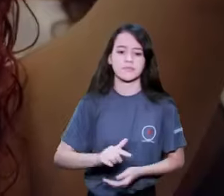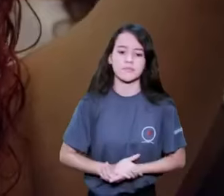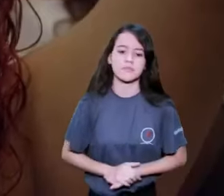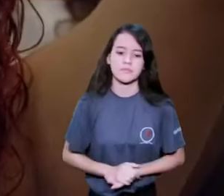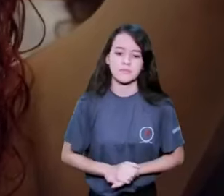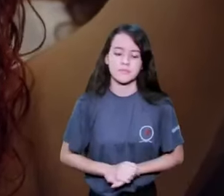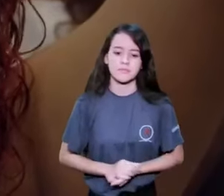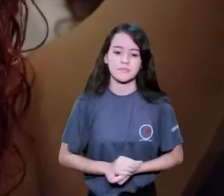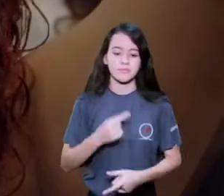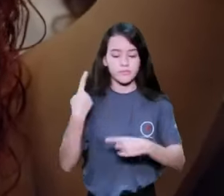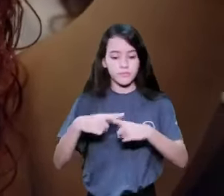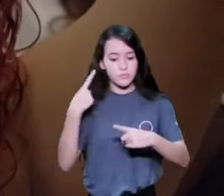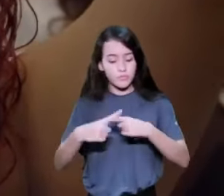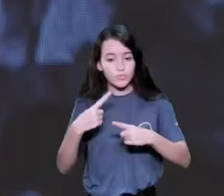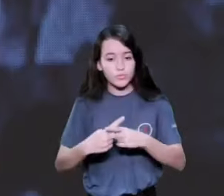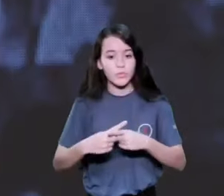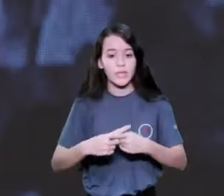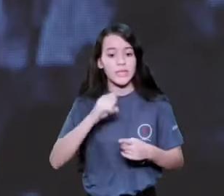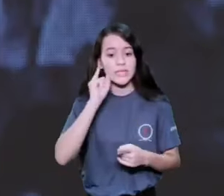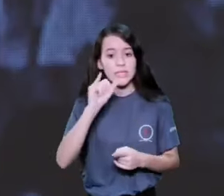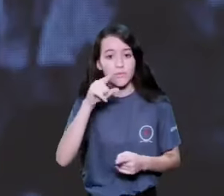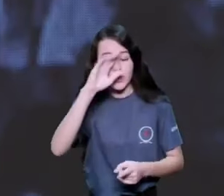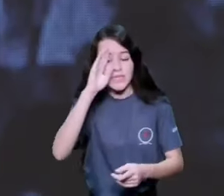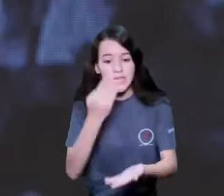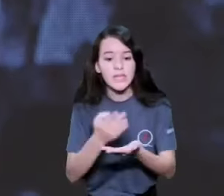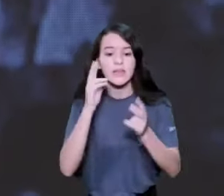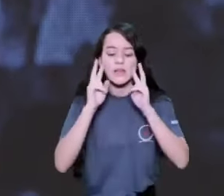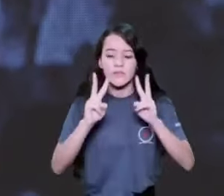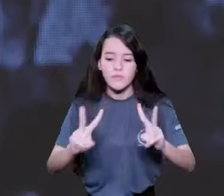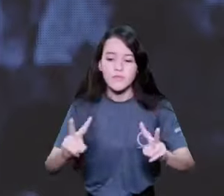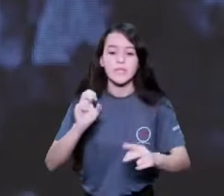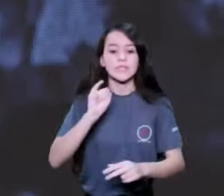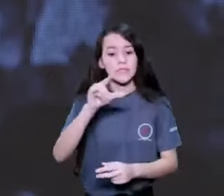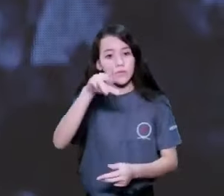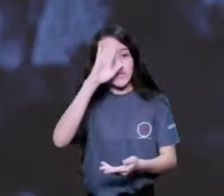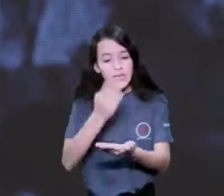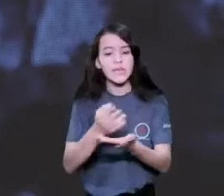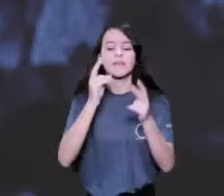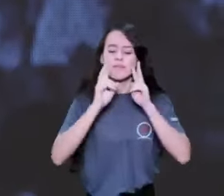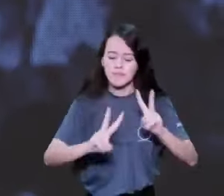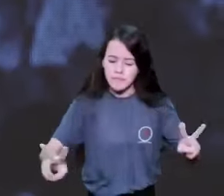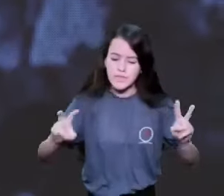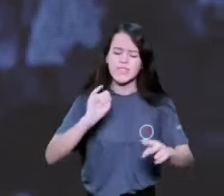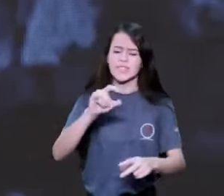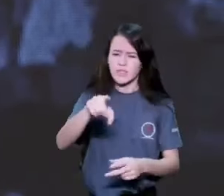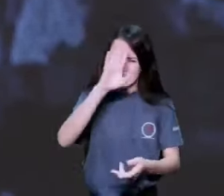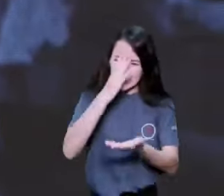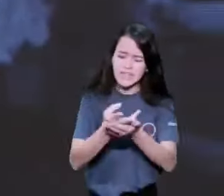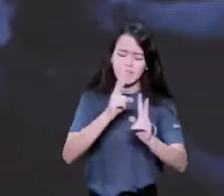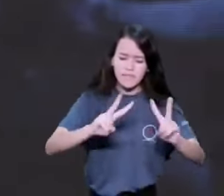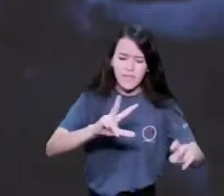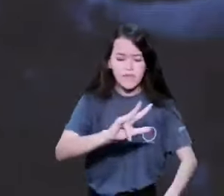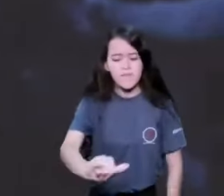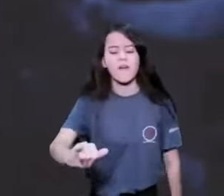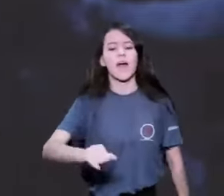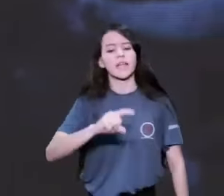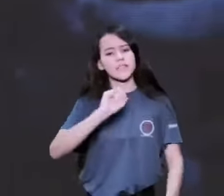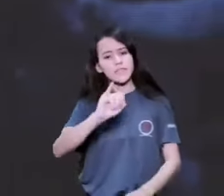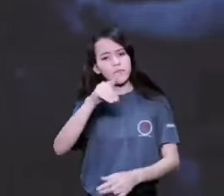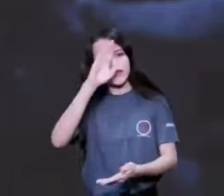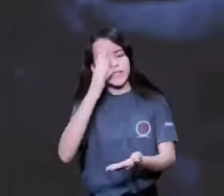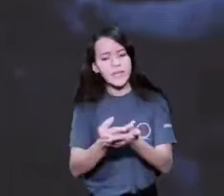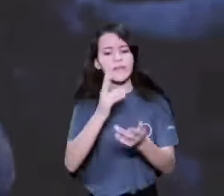revitalização por se creres verás se creres verás se creres verás